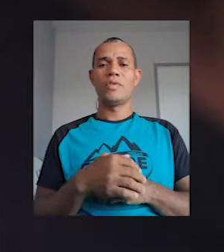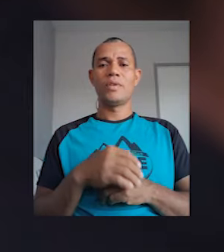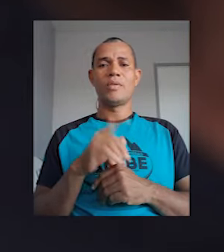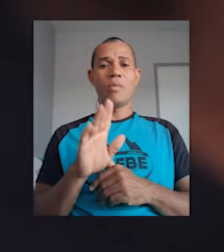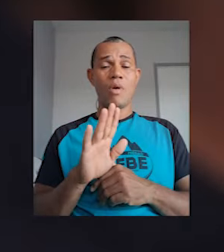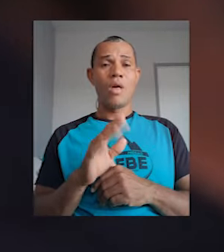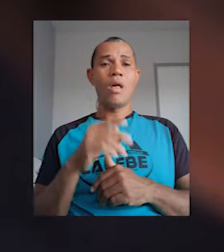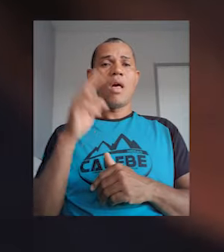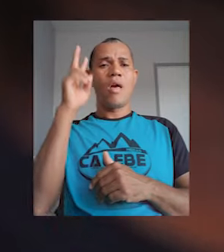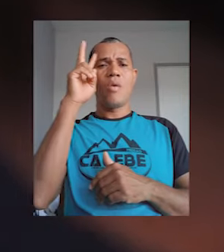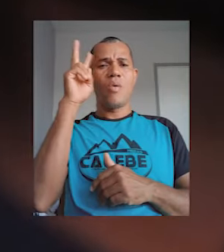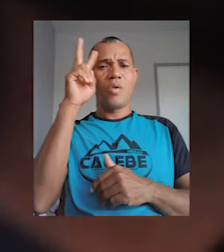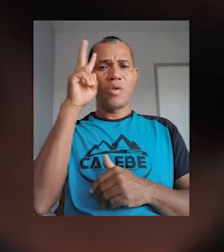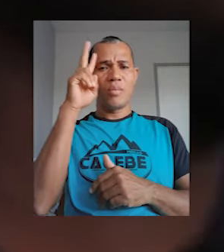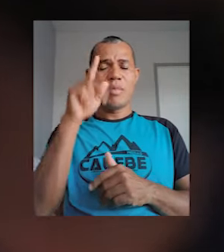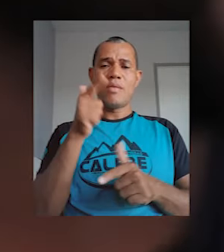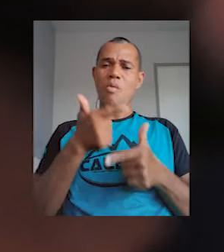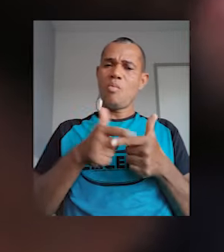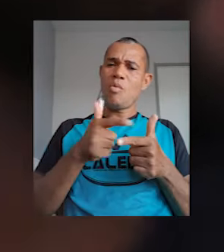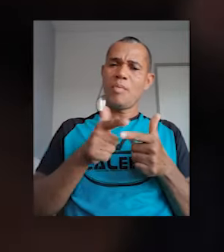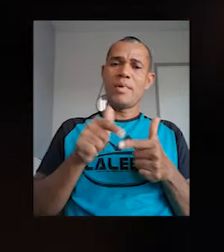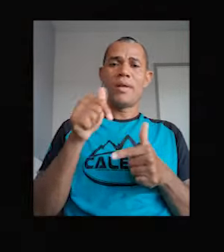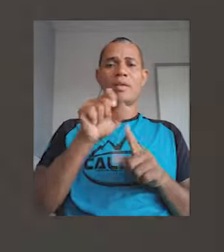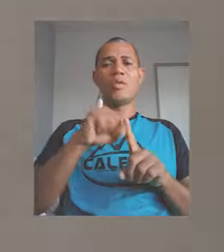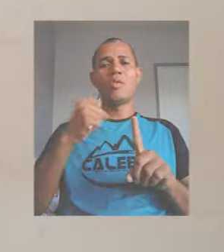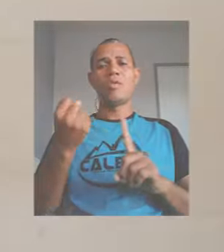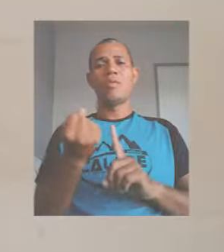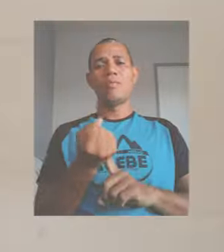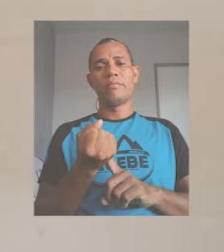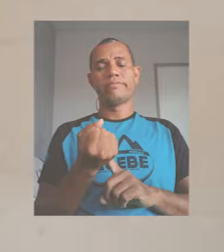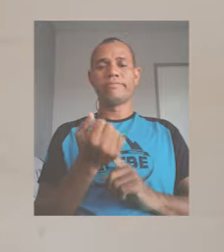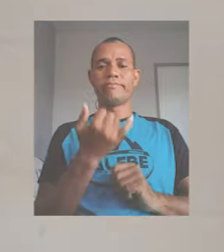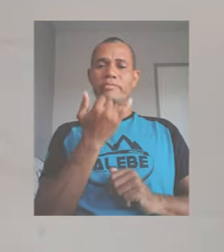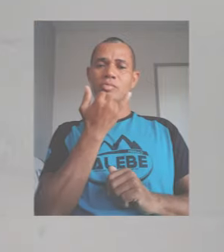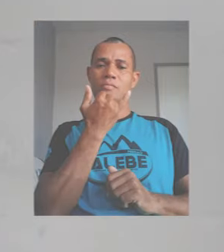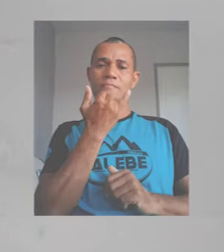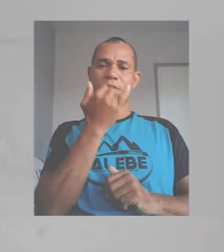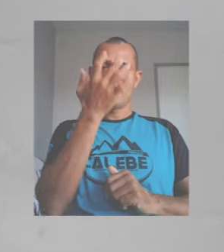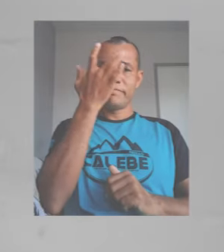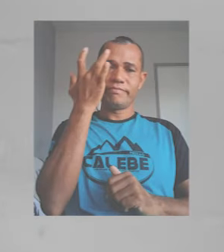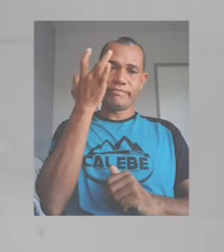historicamente estigmatizadas na nossa sociedade. Desculpa, gente.